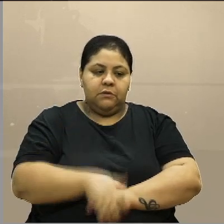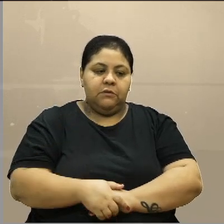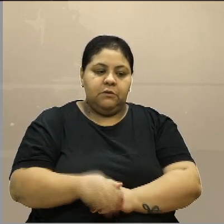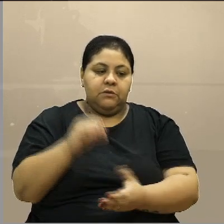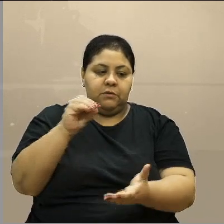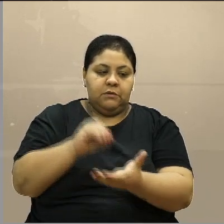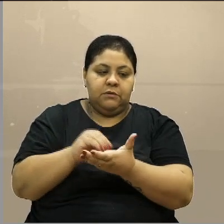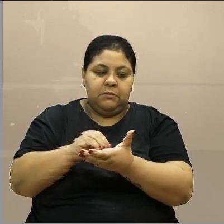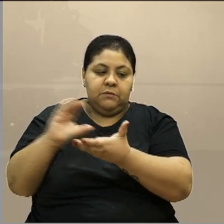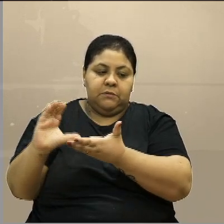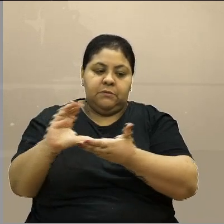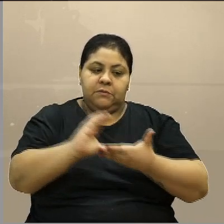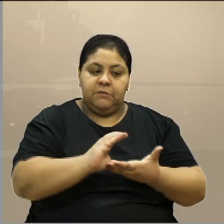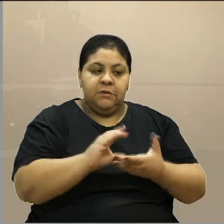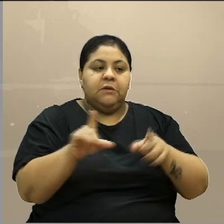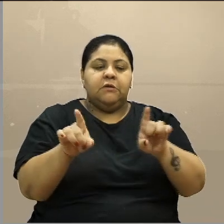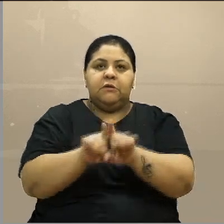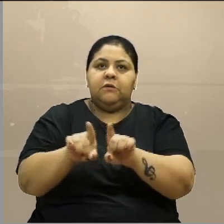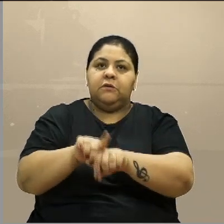falta de investimentos e tudo mais.